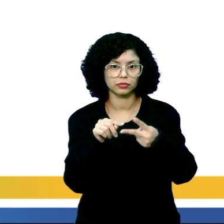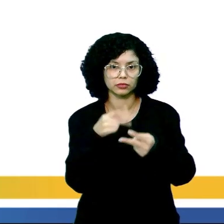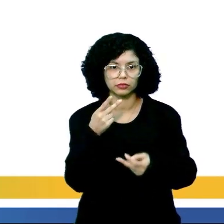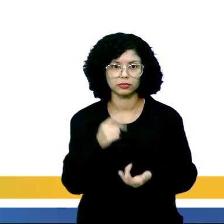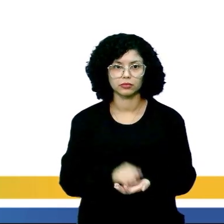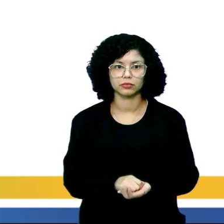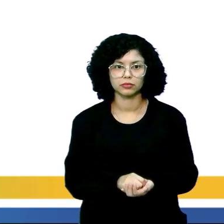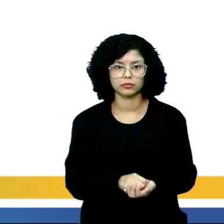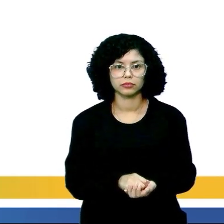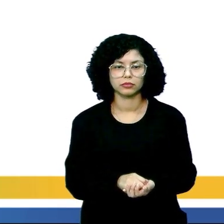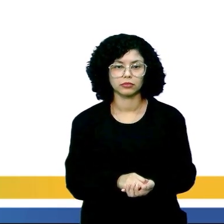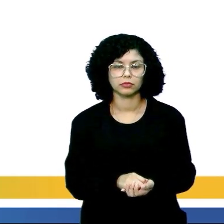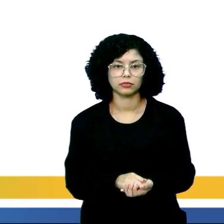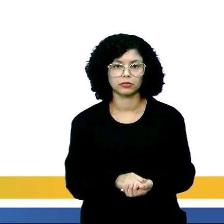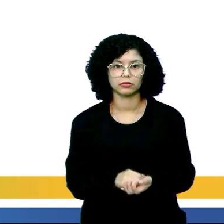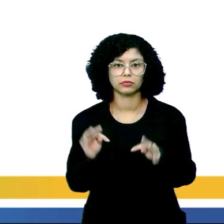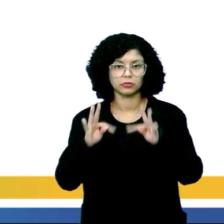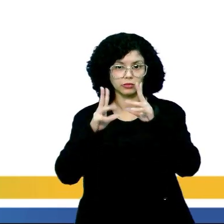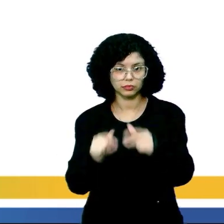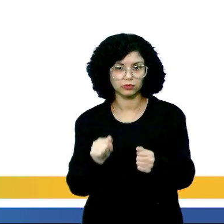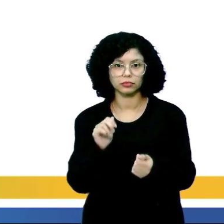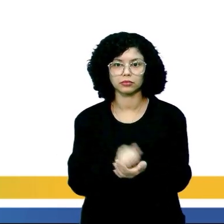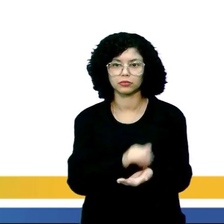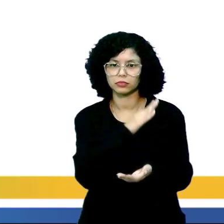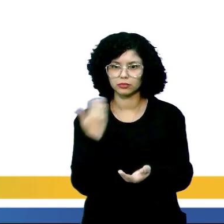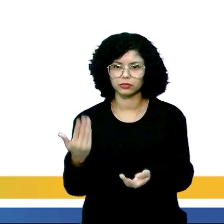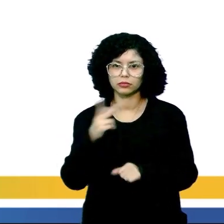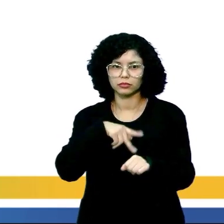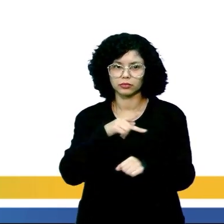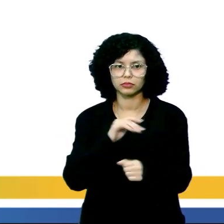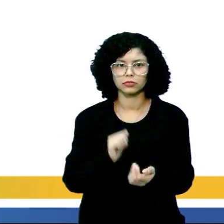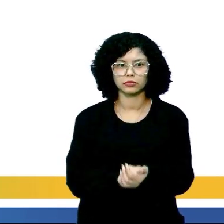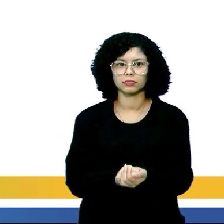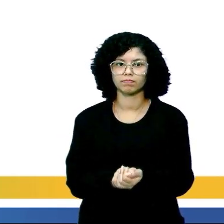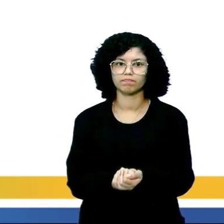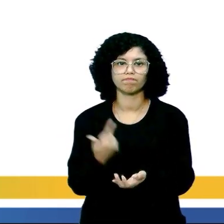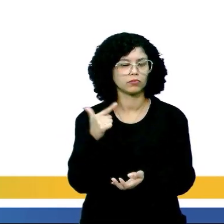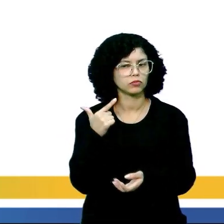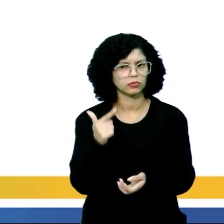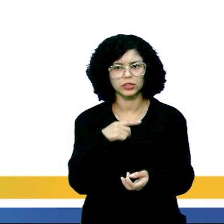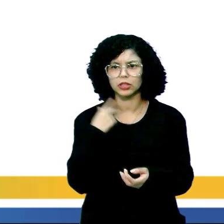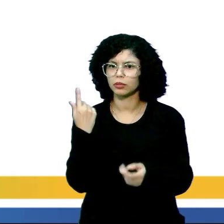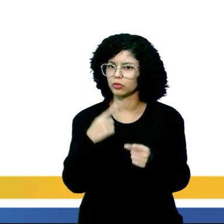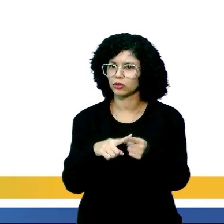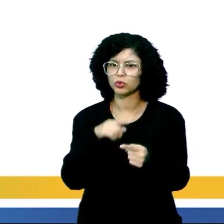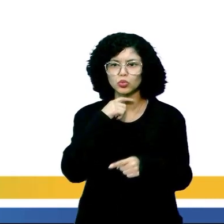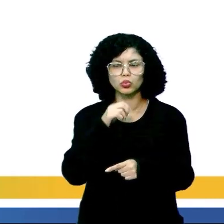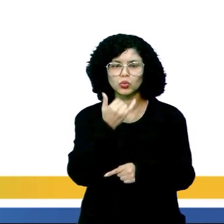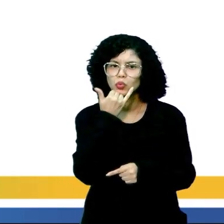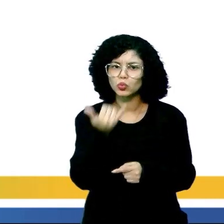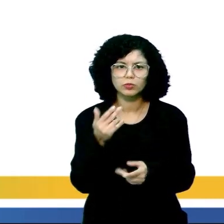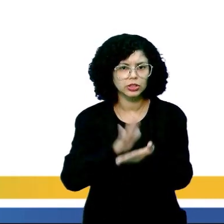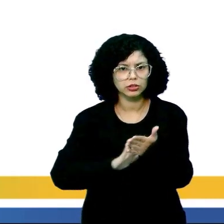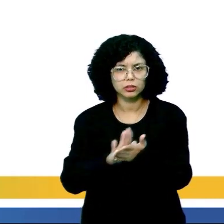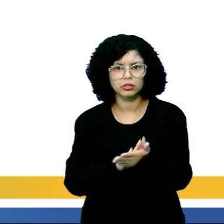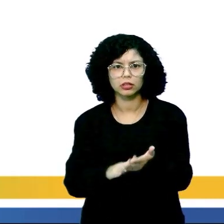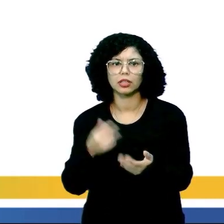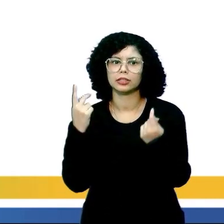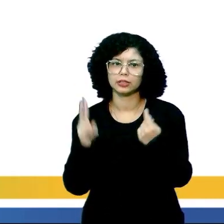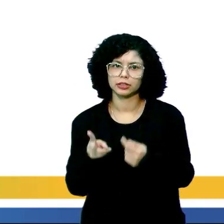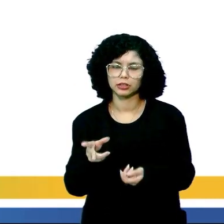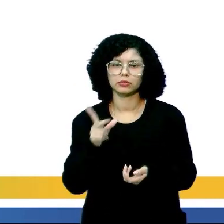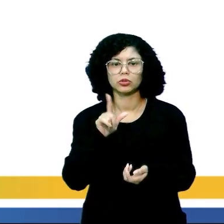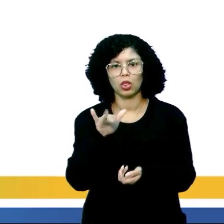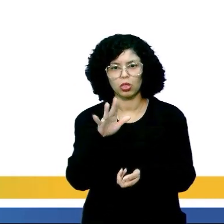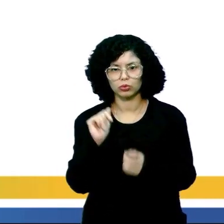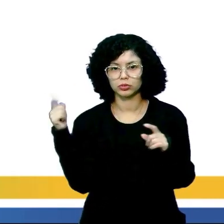afirmações ali, né? Aí, ó, todas as mortes no resto do país são injustificáveis e nos deixam de luto